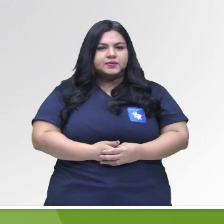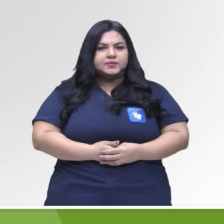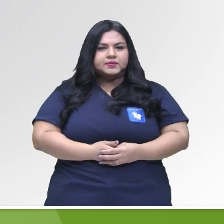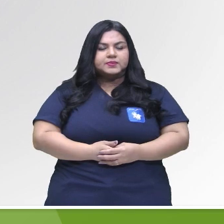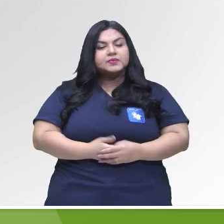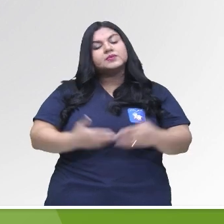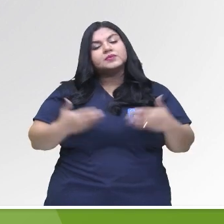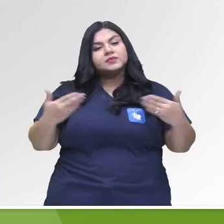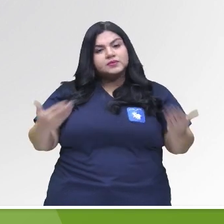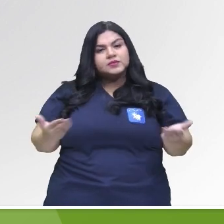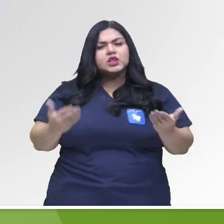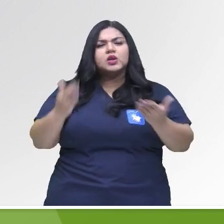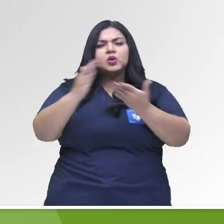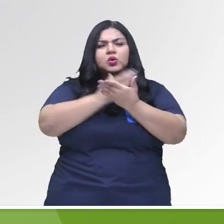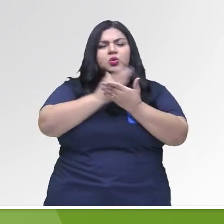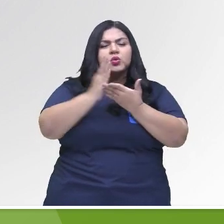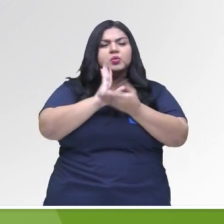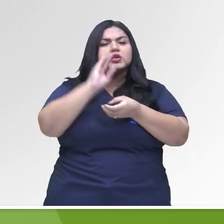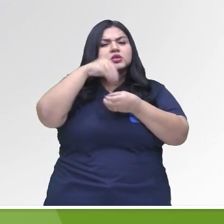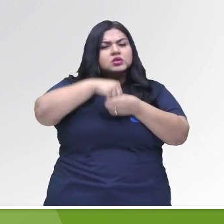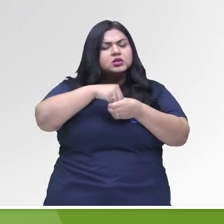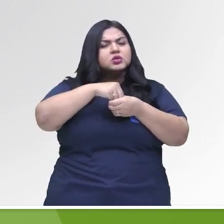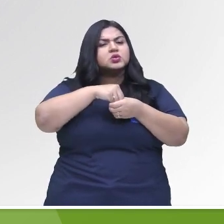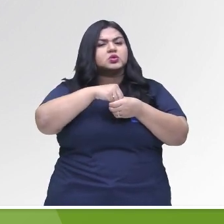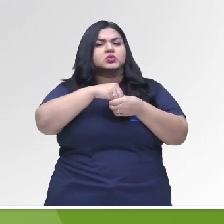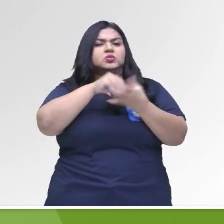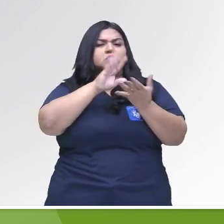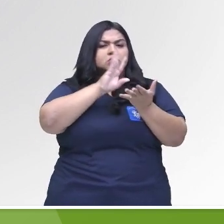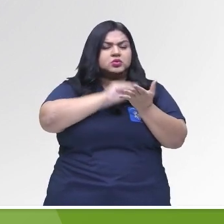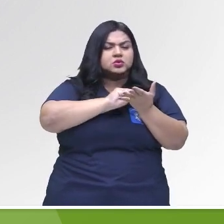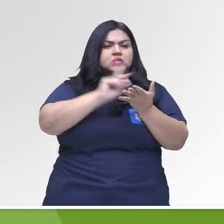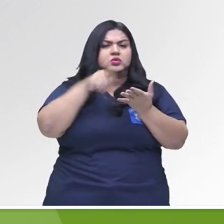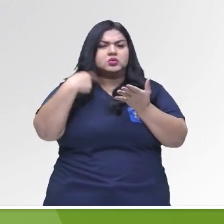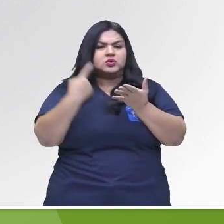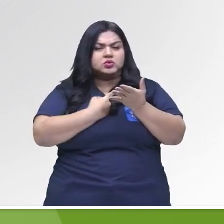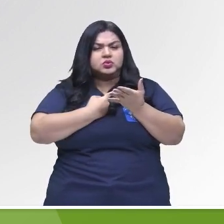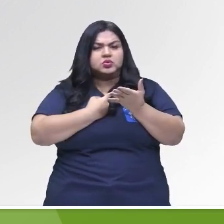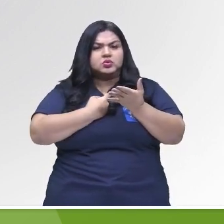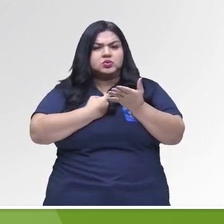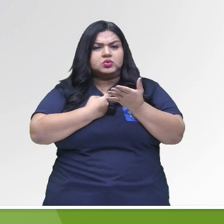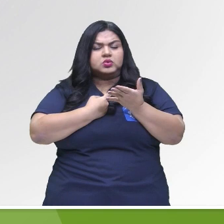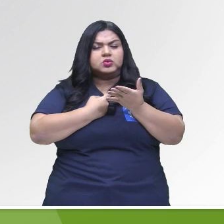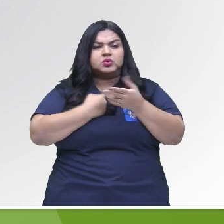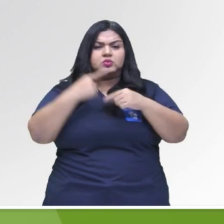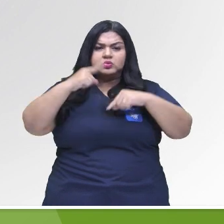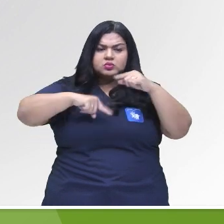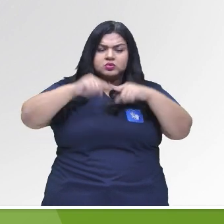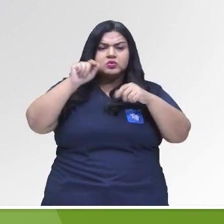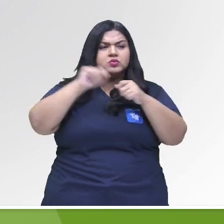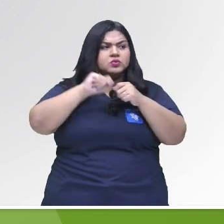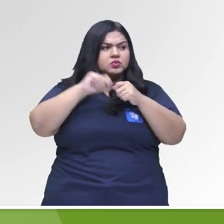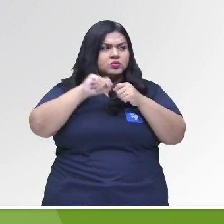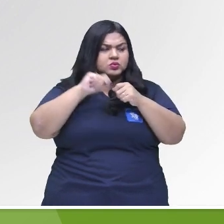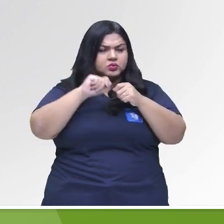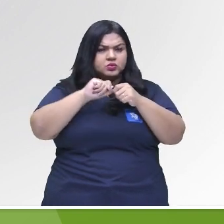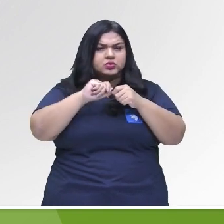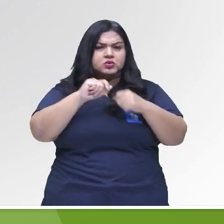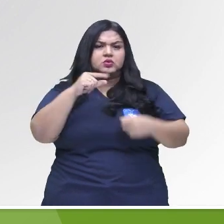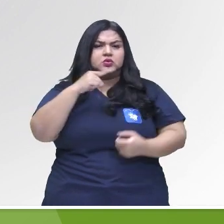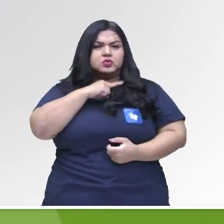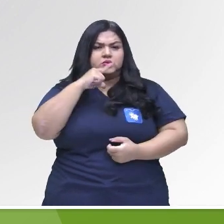Então, aqui, né, algumas aplicações dos polímeros que são produzidos. Então, a gente